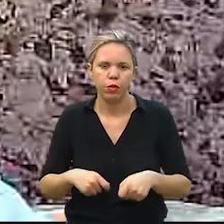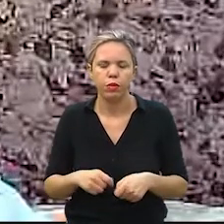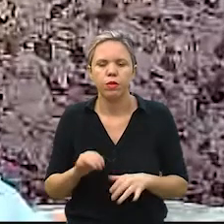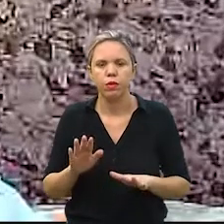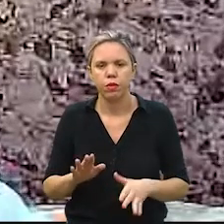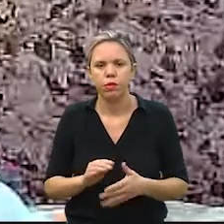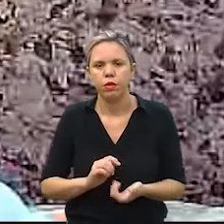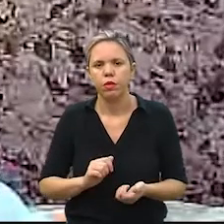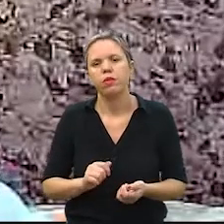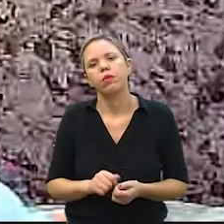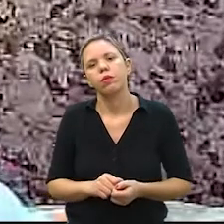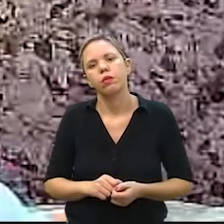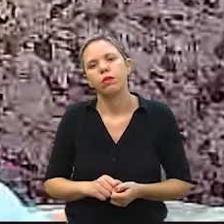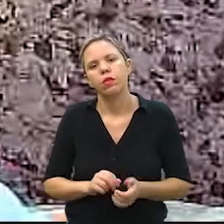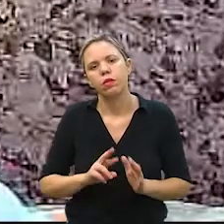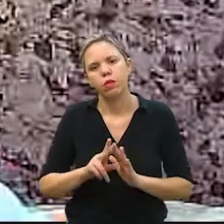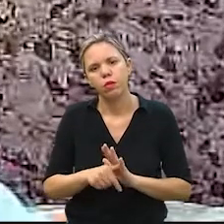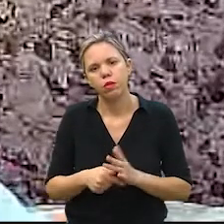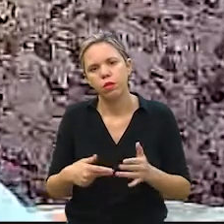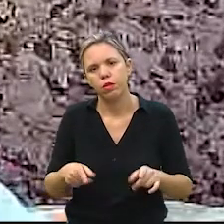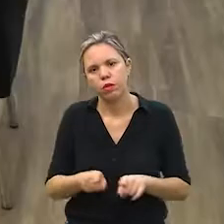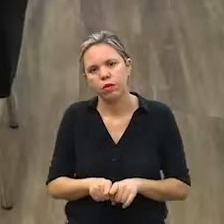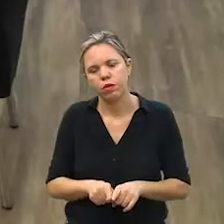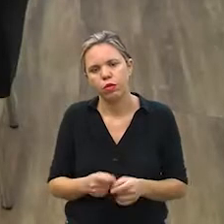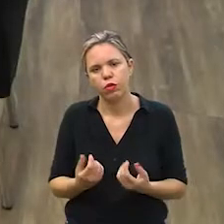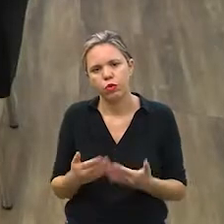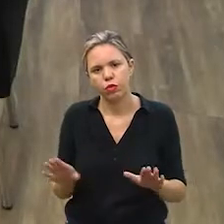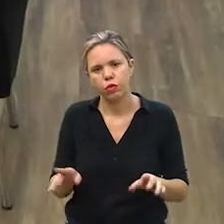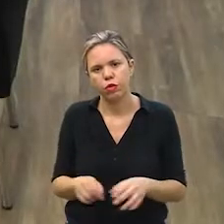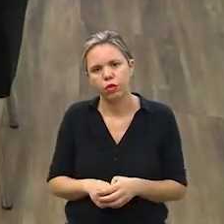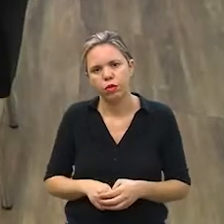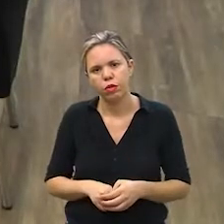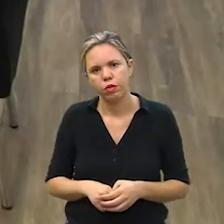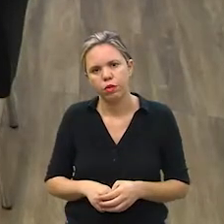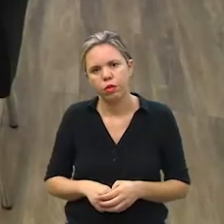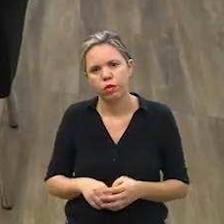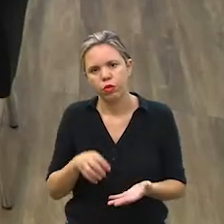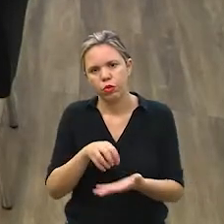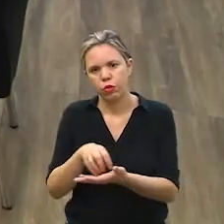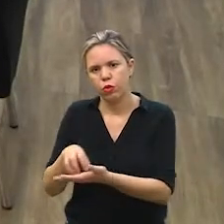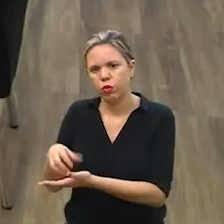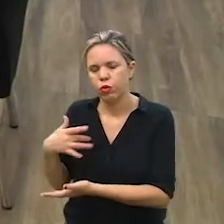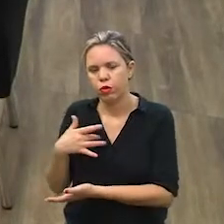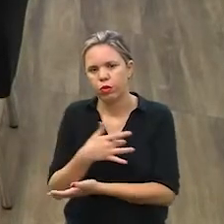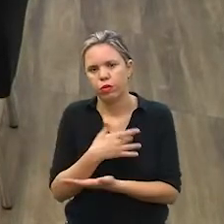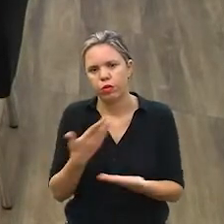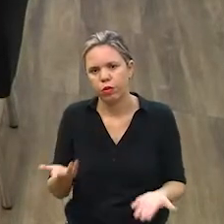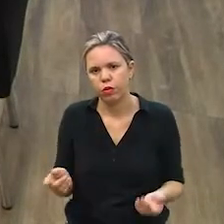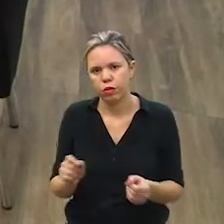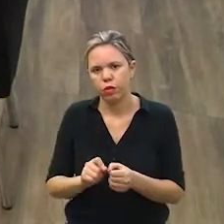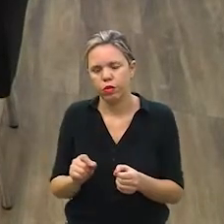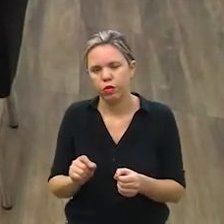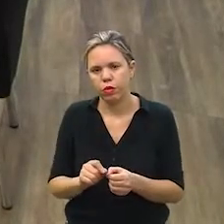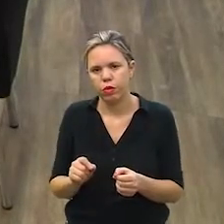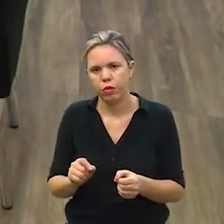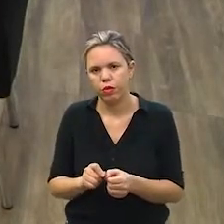mais escolas, estamos fazendo várias escolas, algumas já foram inauguradas, mais unidades de saúde, estamos fazendo